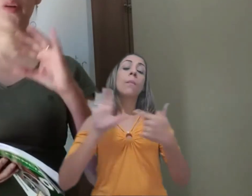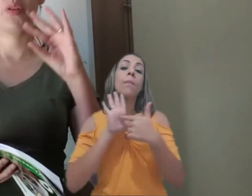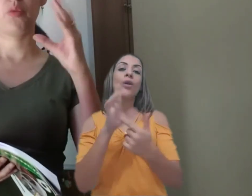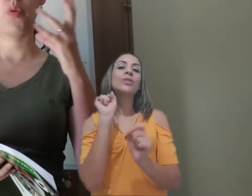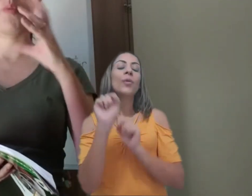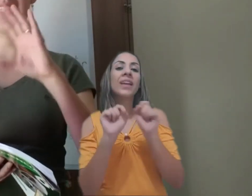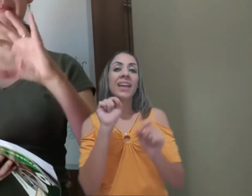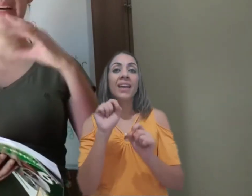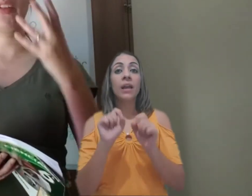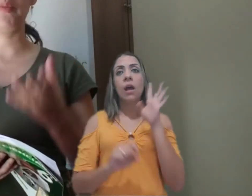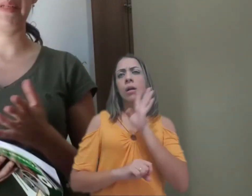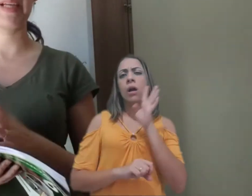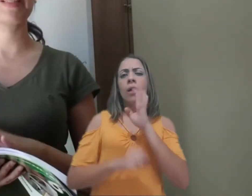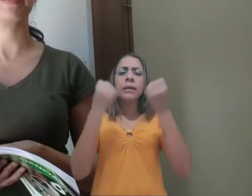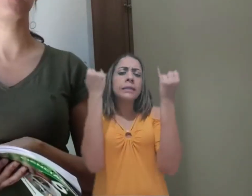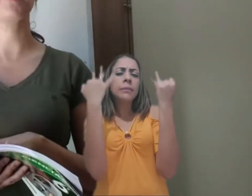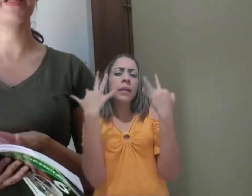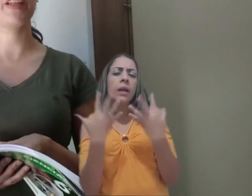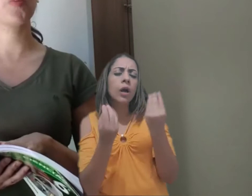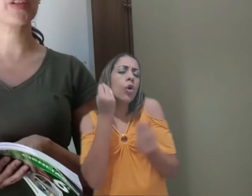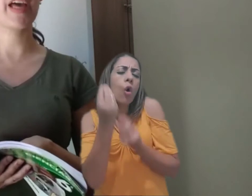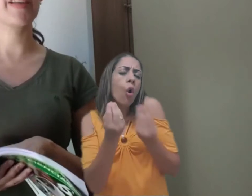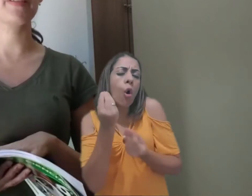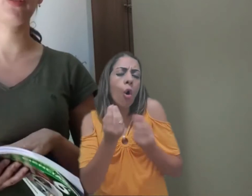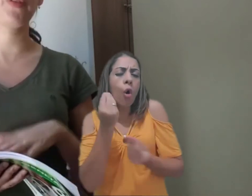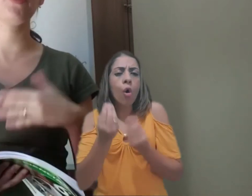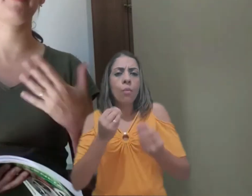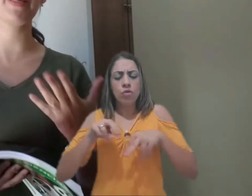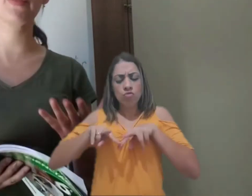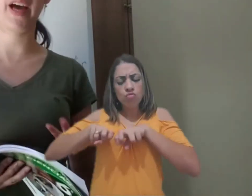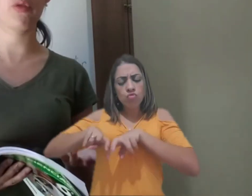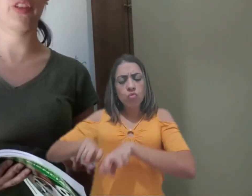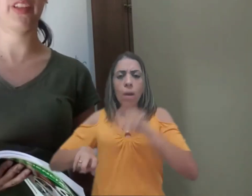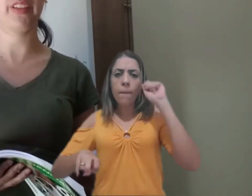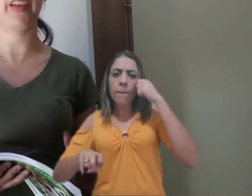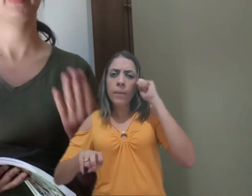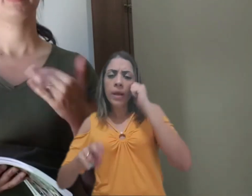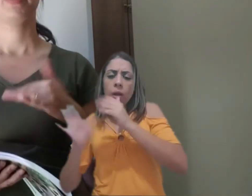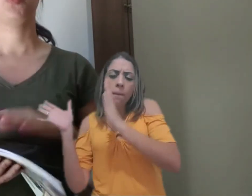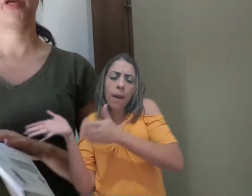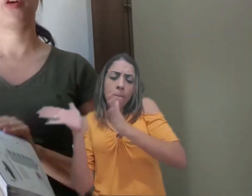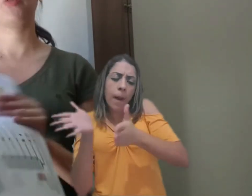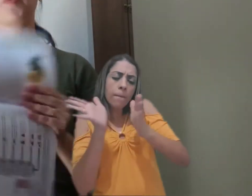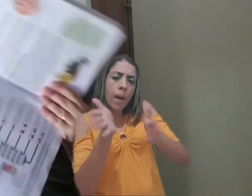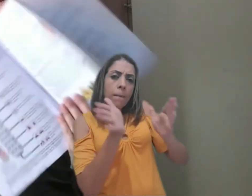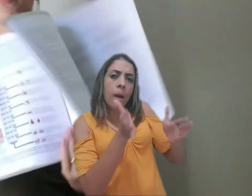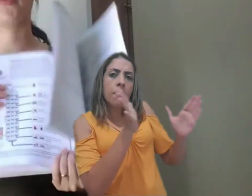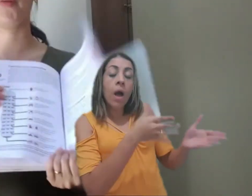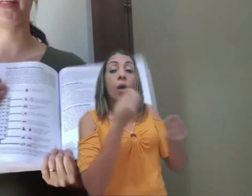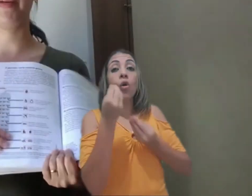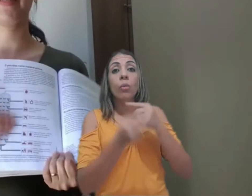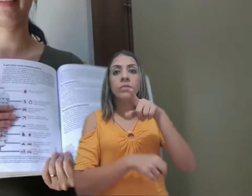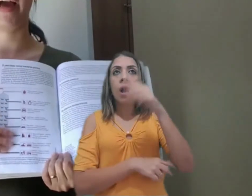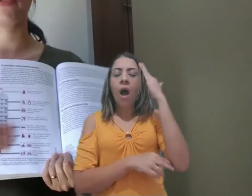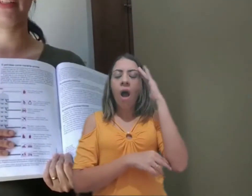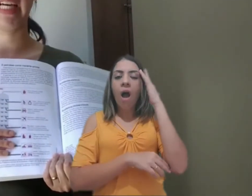uma forma um pouco mais animada, com uma animação, explicando esse processo. Então, talvez seja mais fácil de entender do que eu explicando de forma